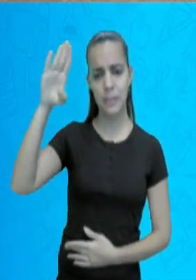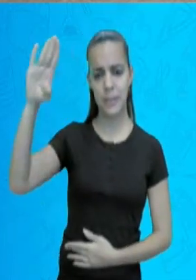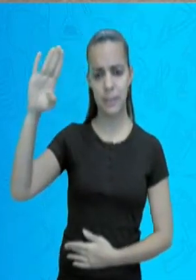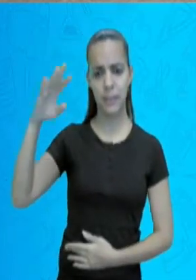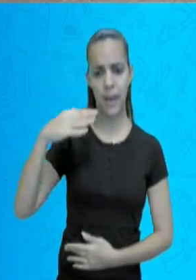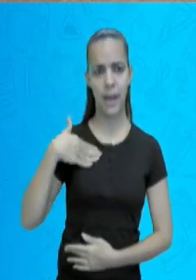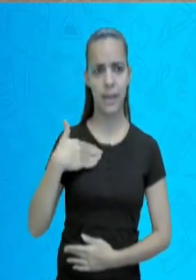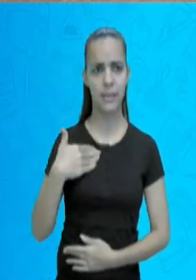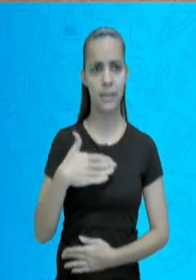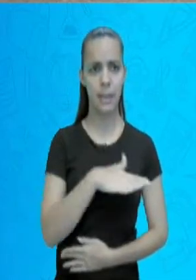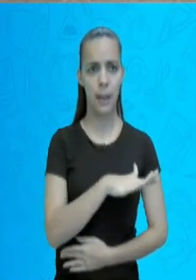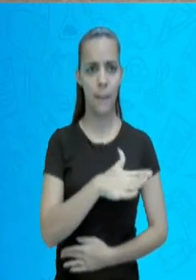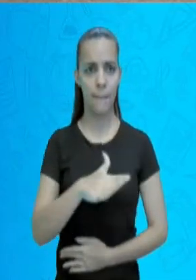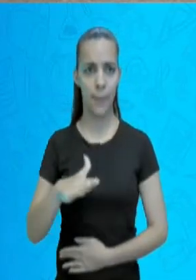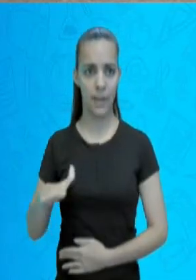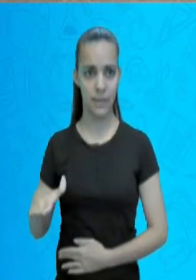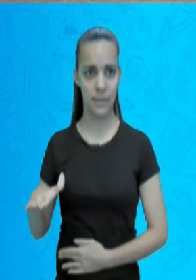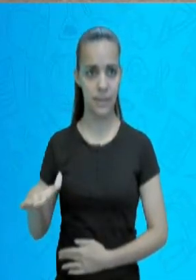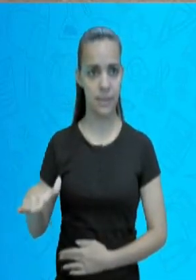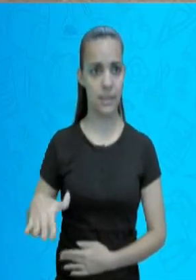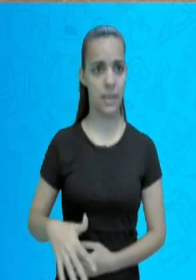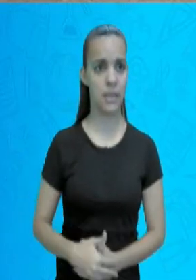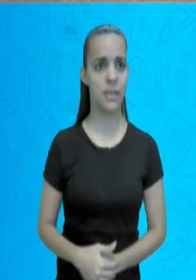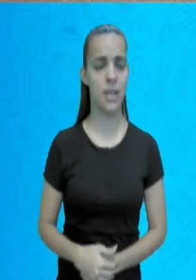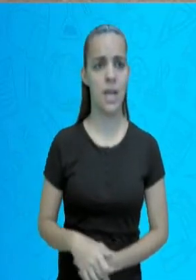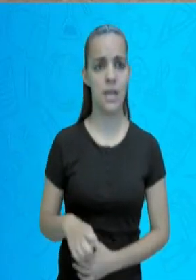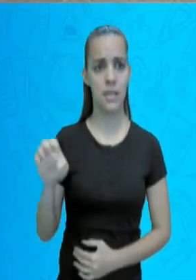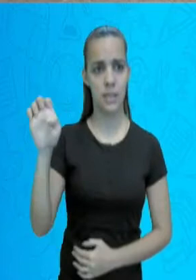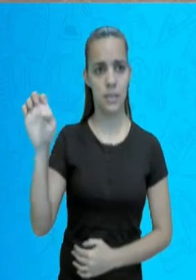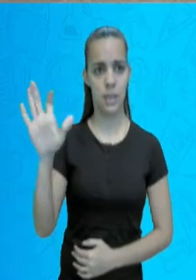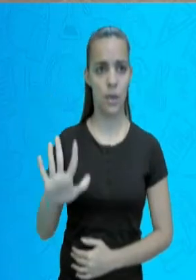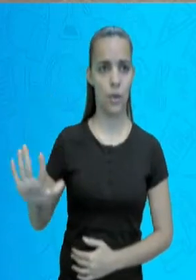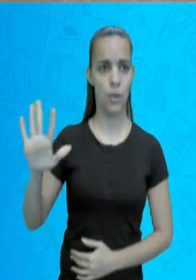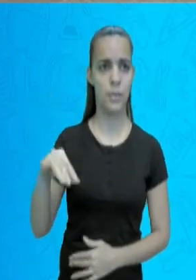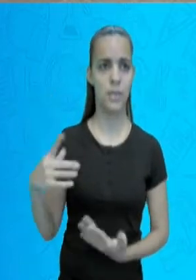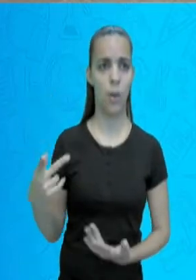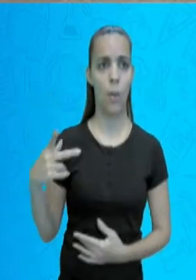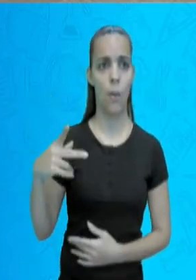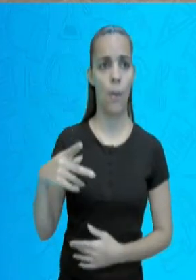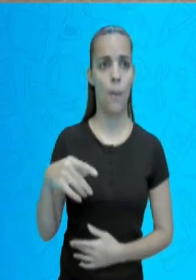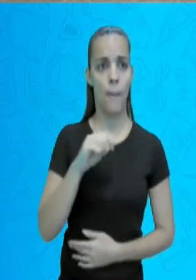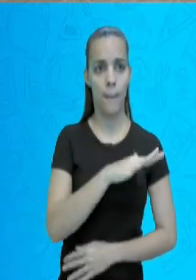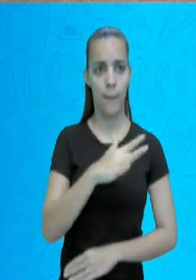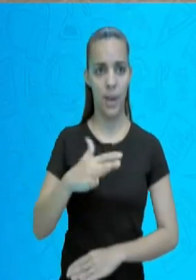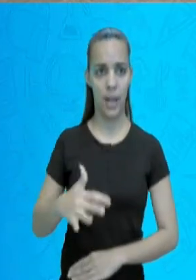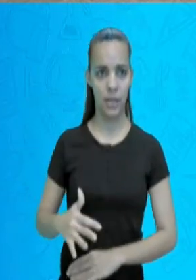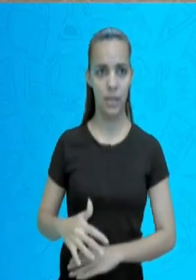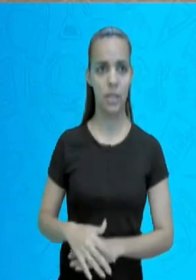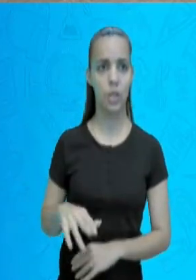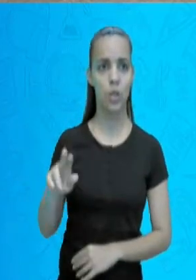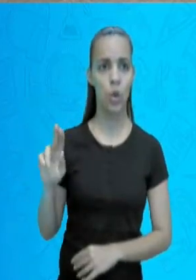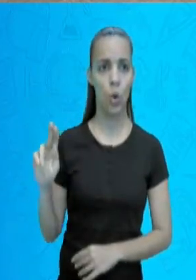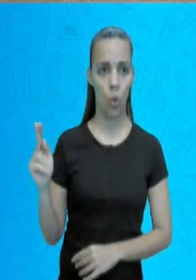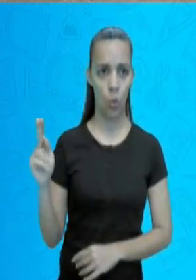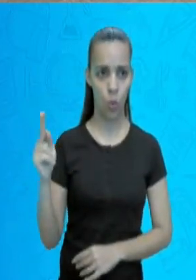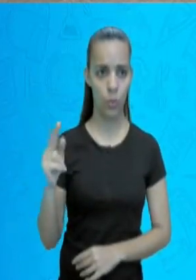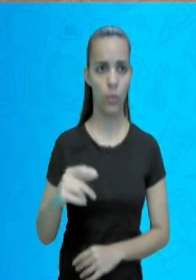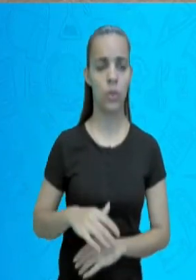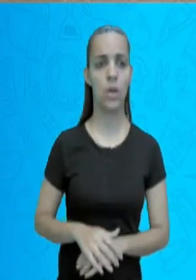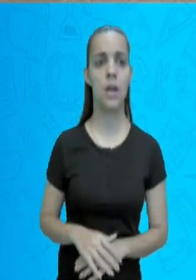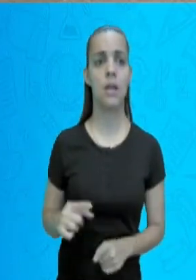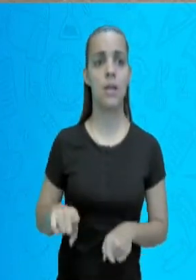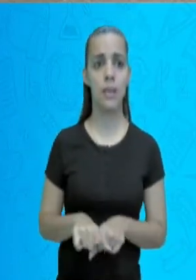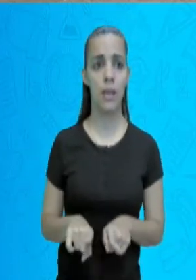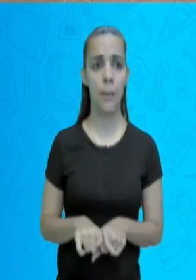principais planícies da Europa: a planície húngara, a planície russa e a planície do Pó.